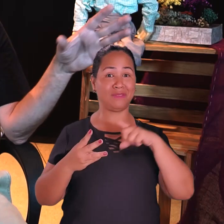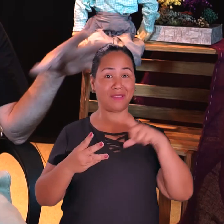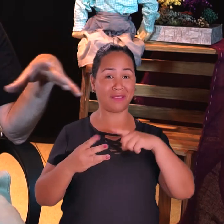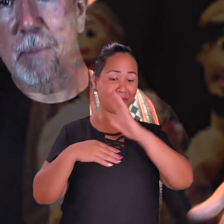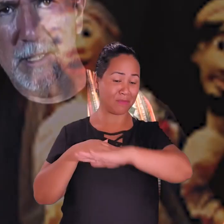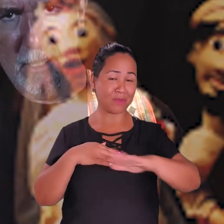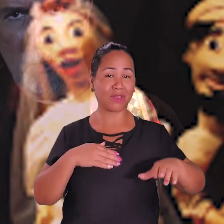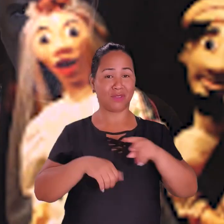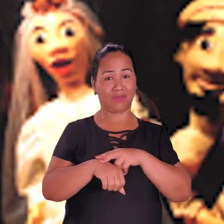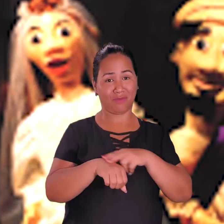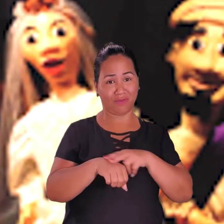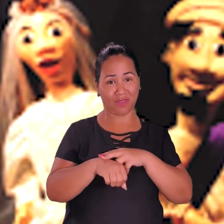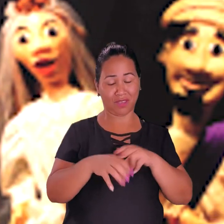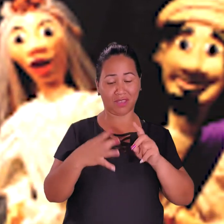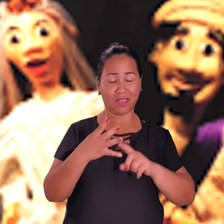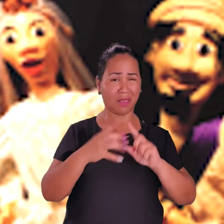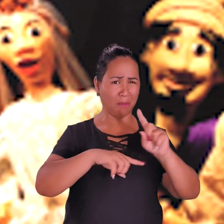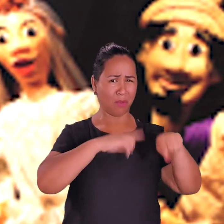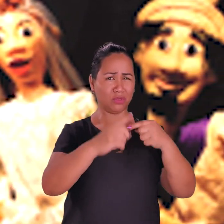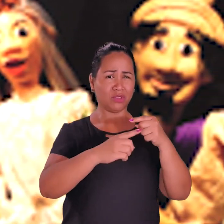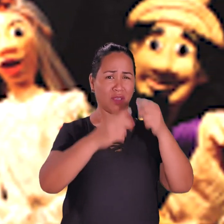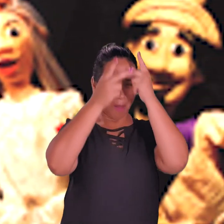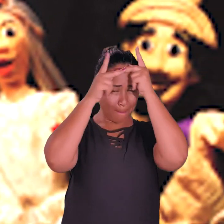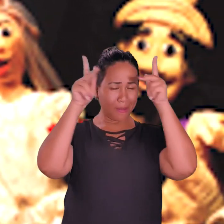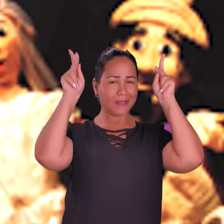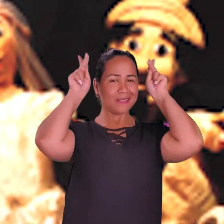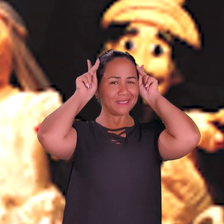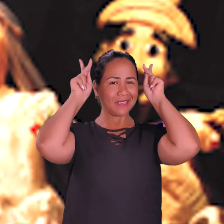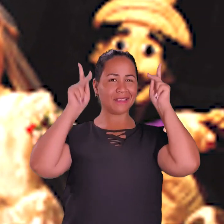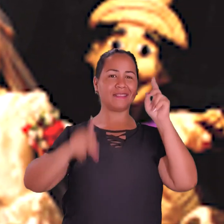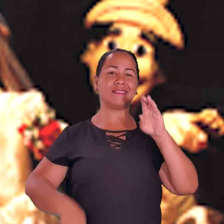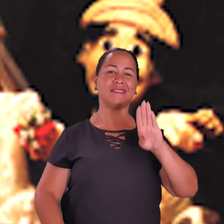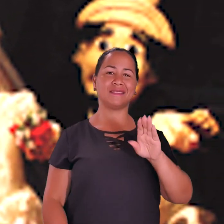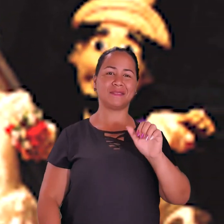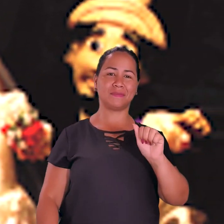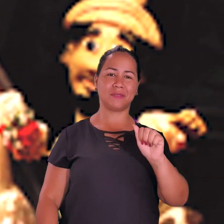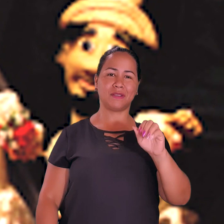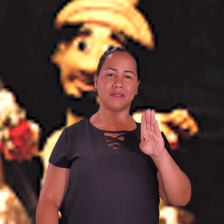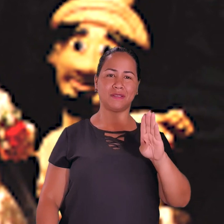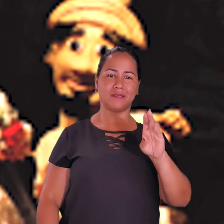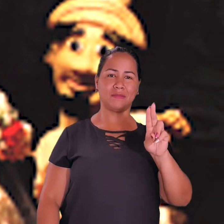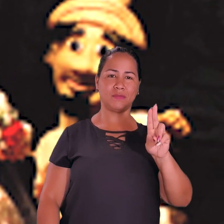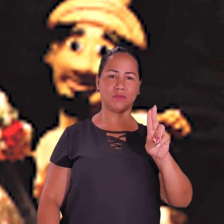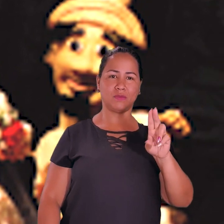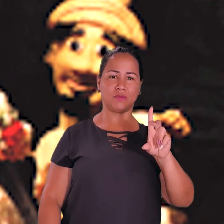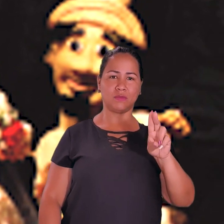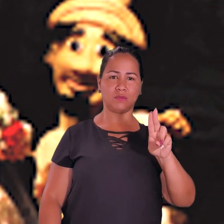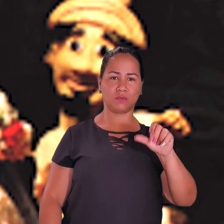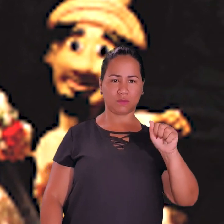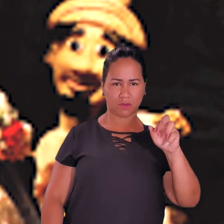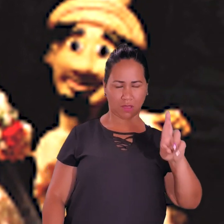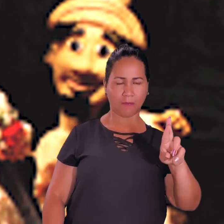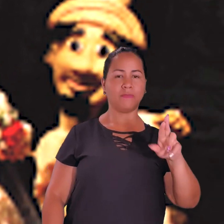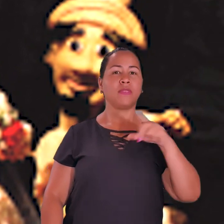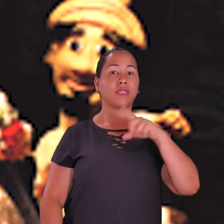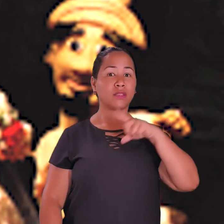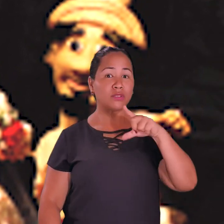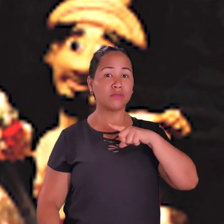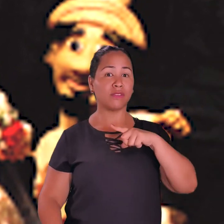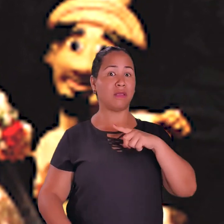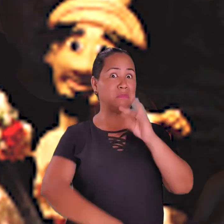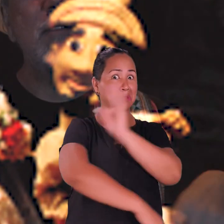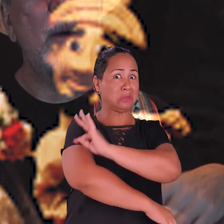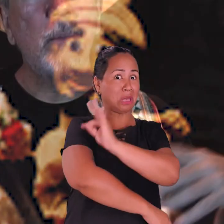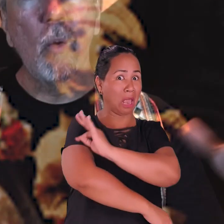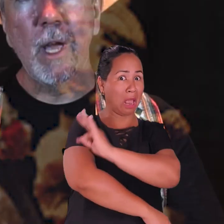muito grande, que era a Princesa de Bambu Luar, que eram 9 pessoas em cena, utilizando a técnica de manipulação direta e tal.